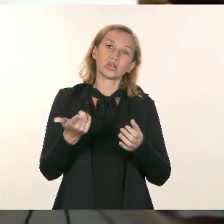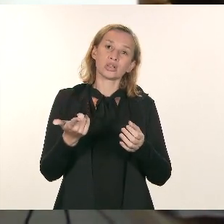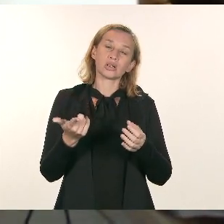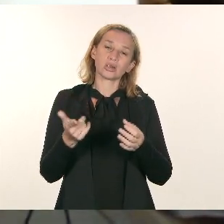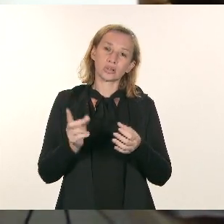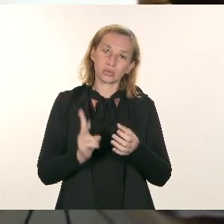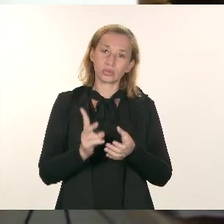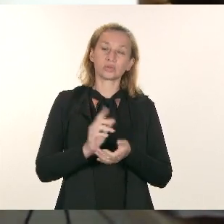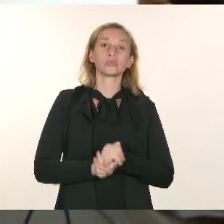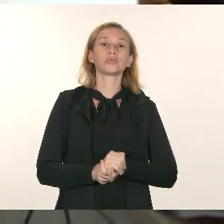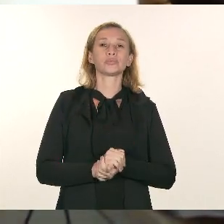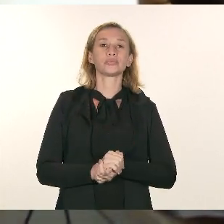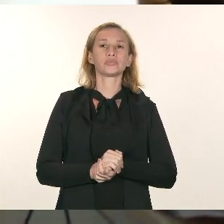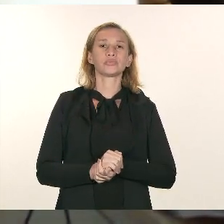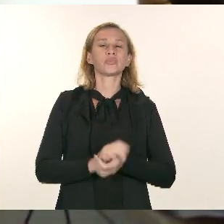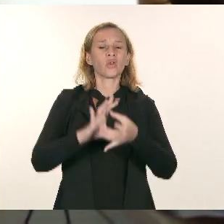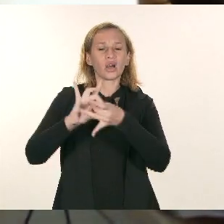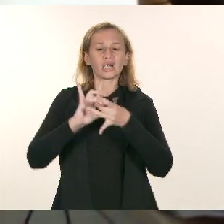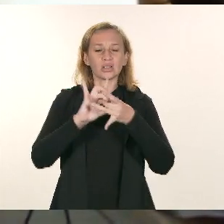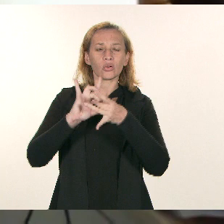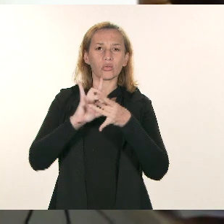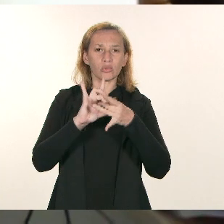E com essa aliança,